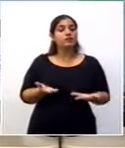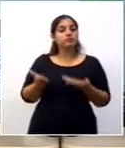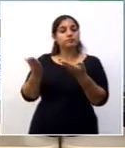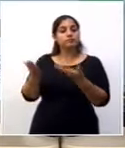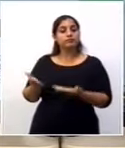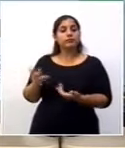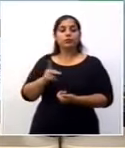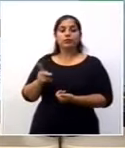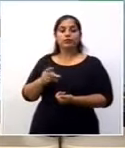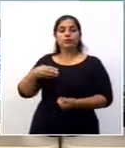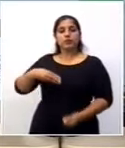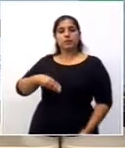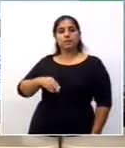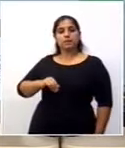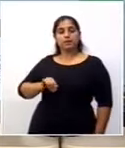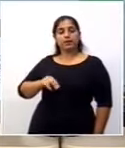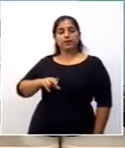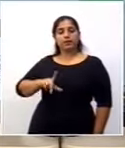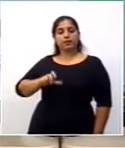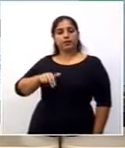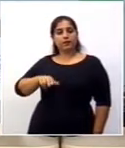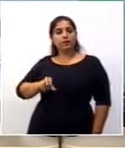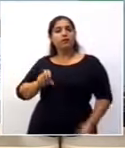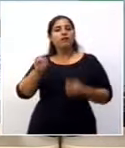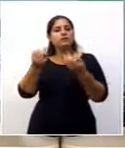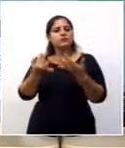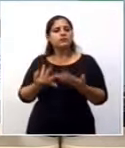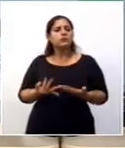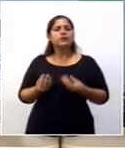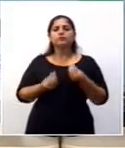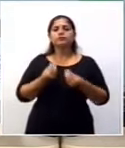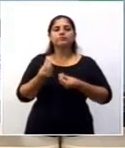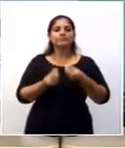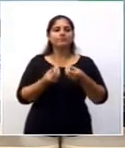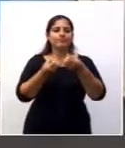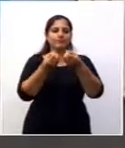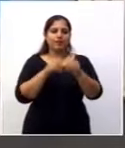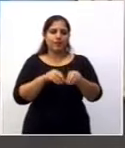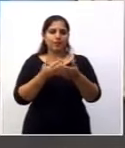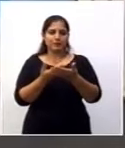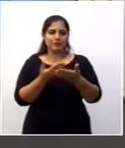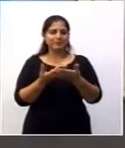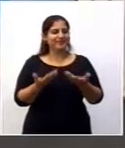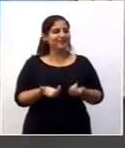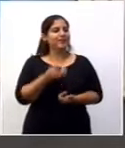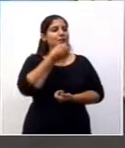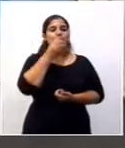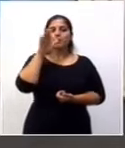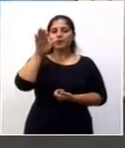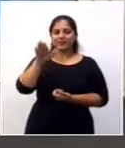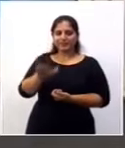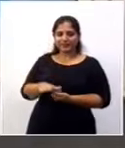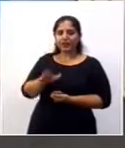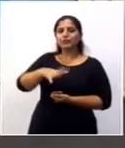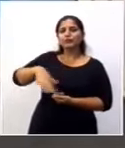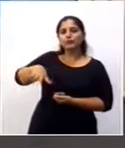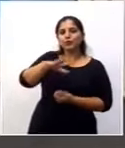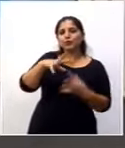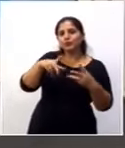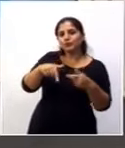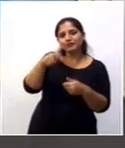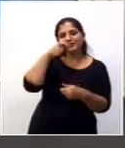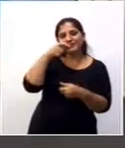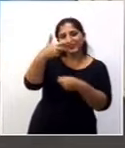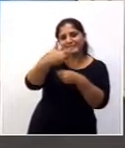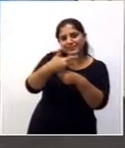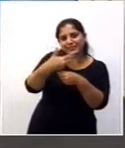para a professora Milene para ela explanar aqui a aula. Boa tarde a todos que nos